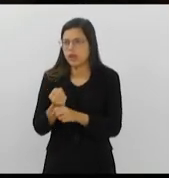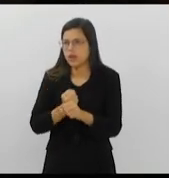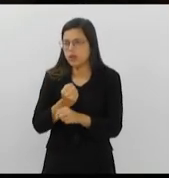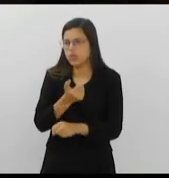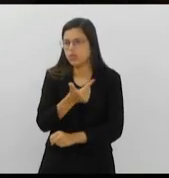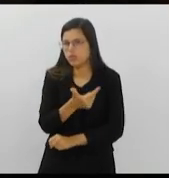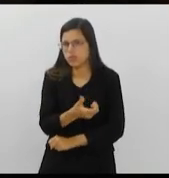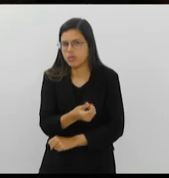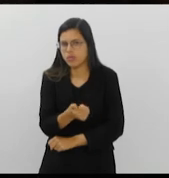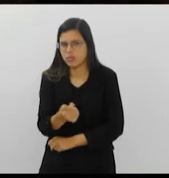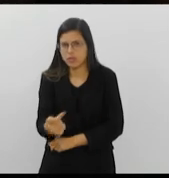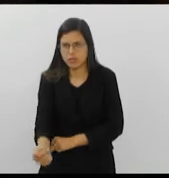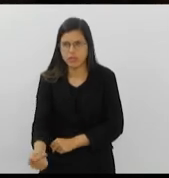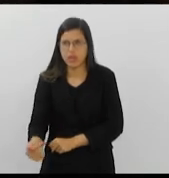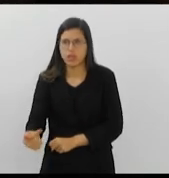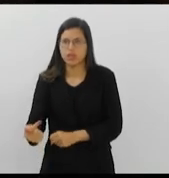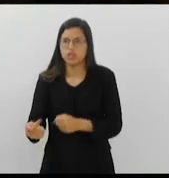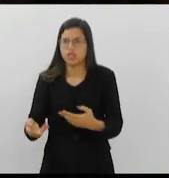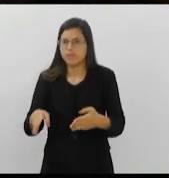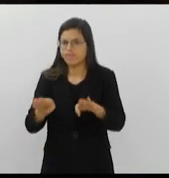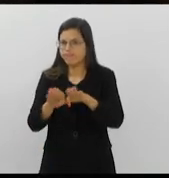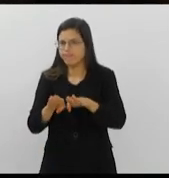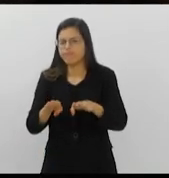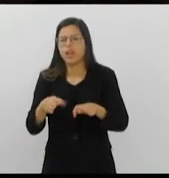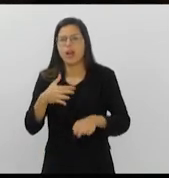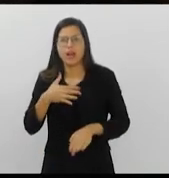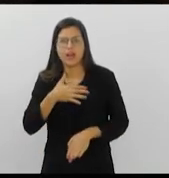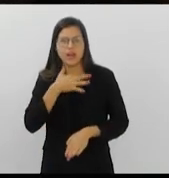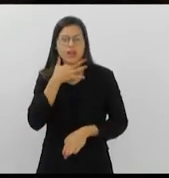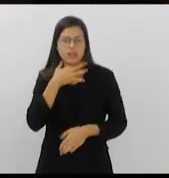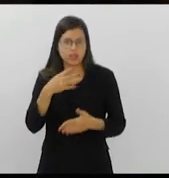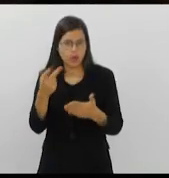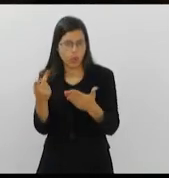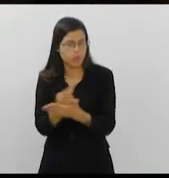as portas na maior crise da sua história é parte